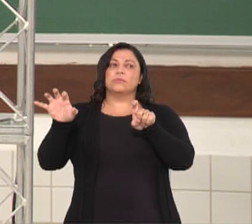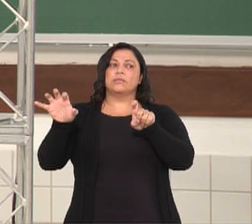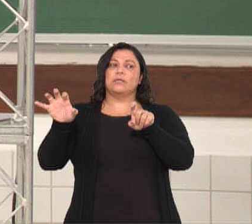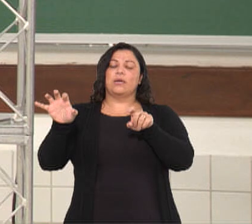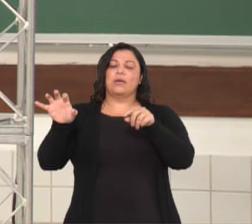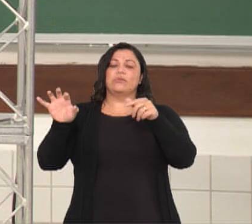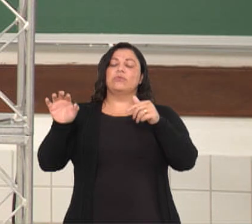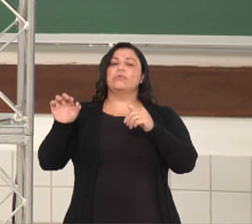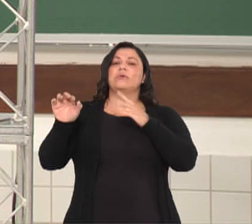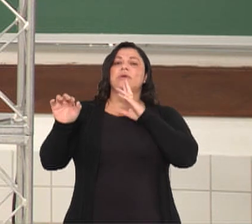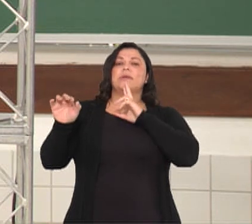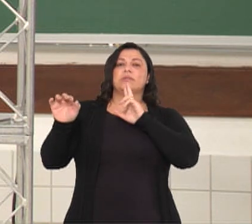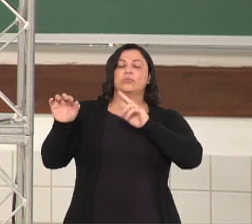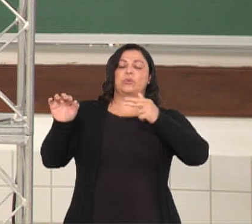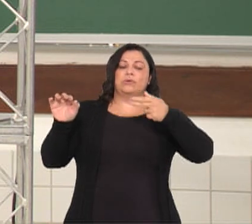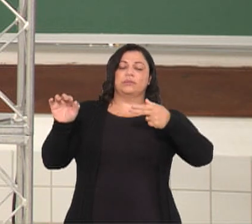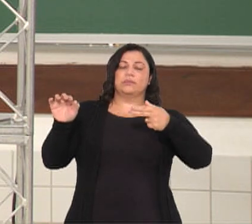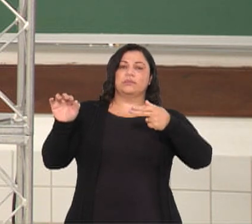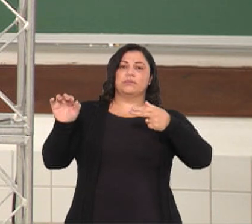F.